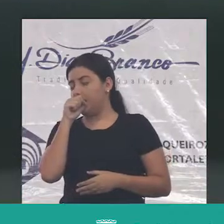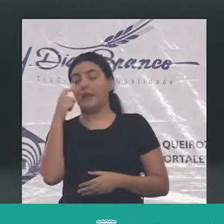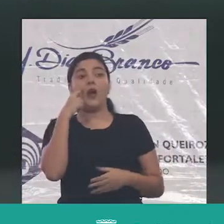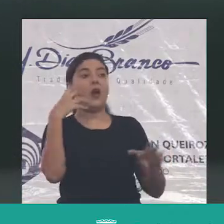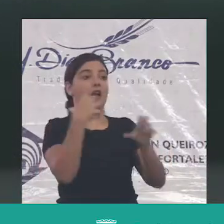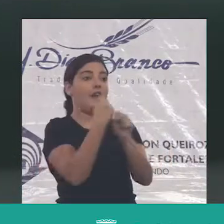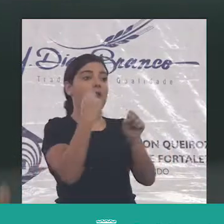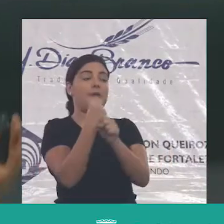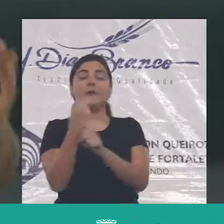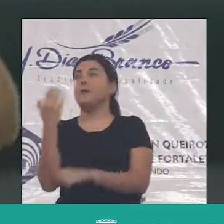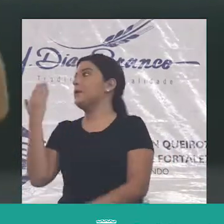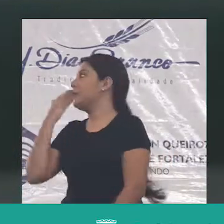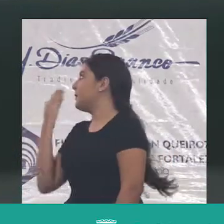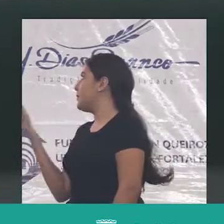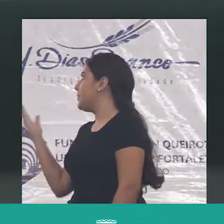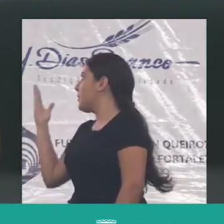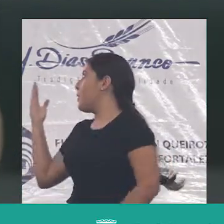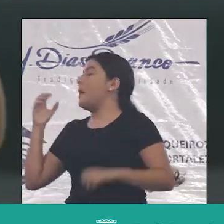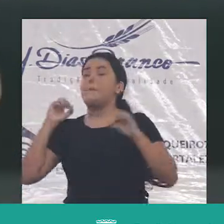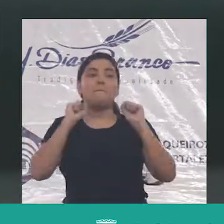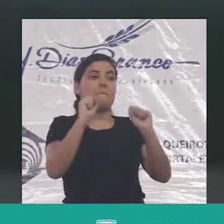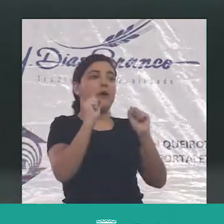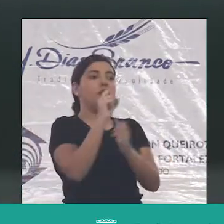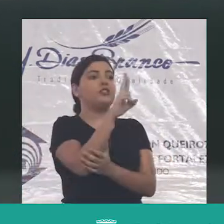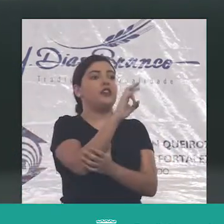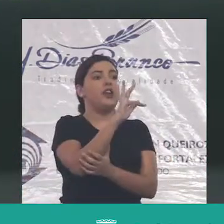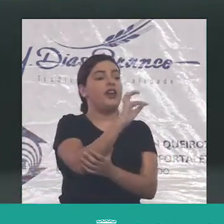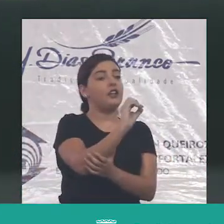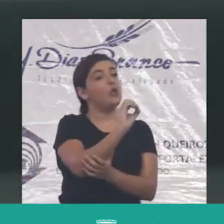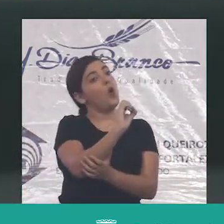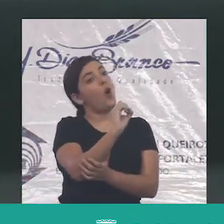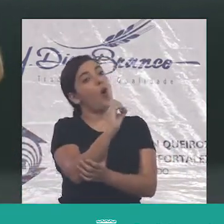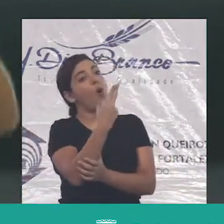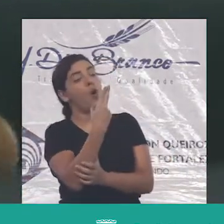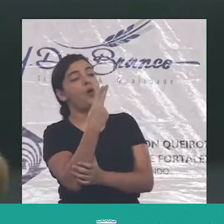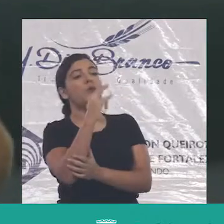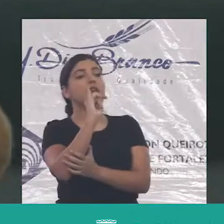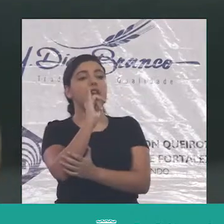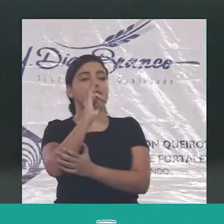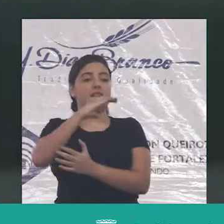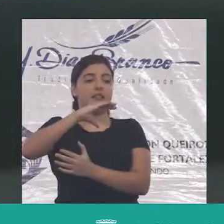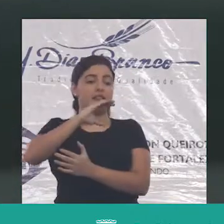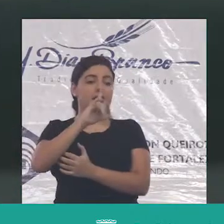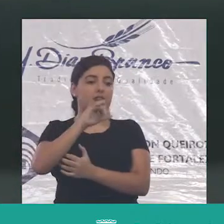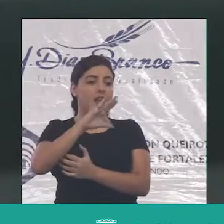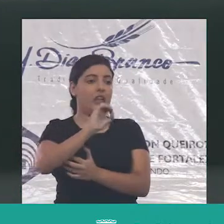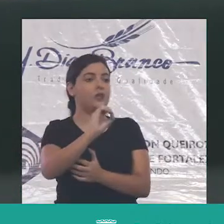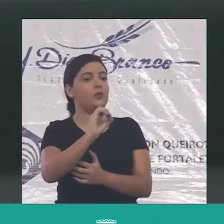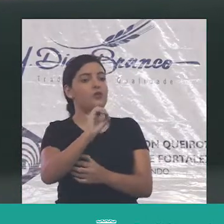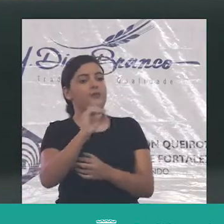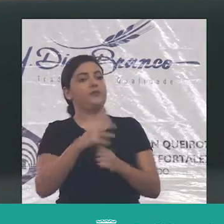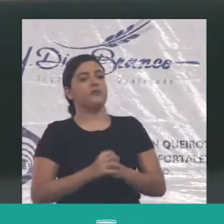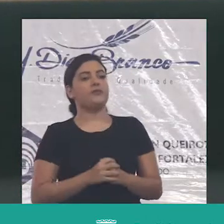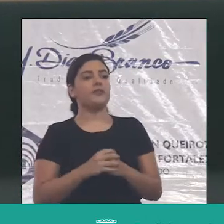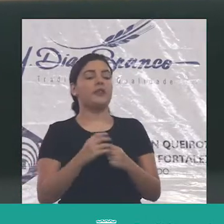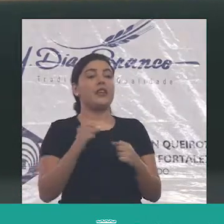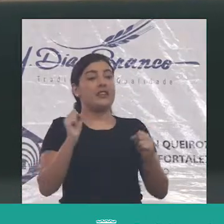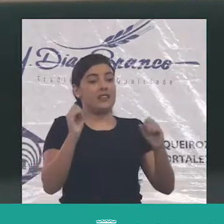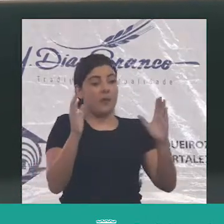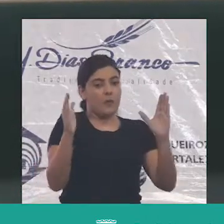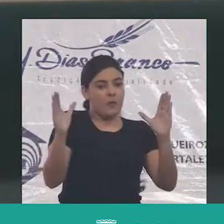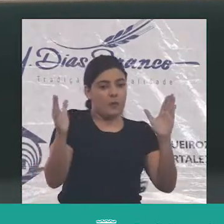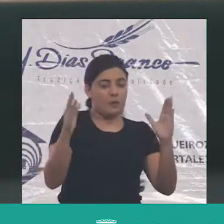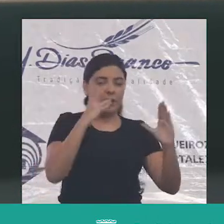altura. Não importa se ele é reto ou se ele é inclinado. Não importa se ele está em pé ou se ele está bagunçado, se ele está torto aí na